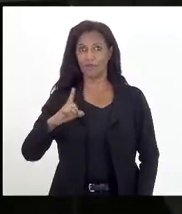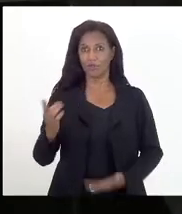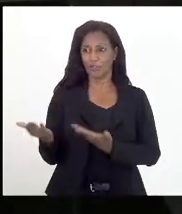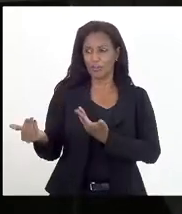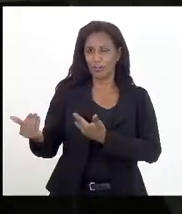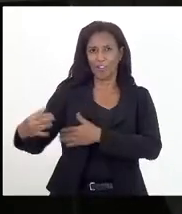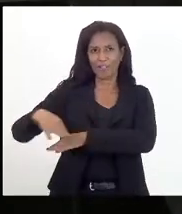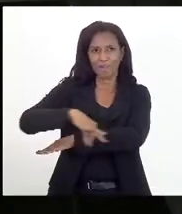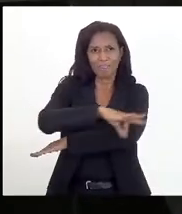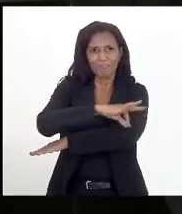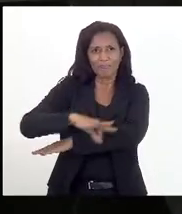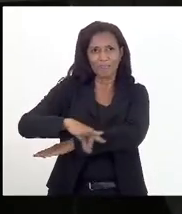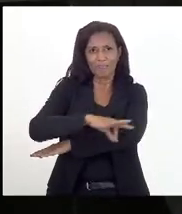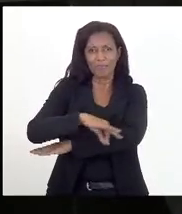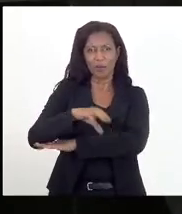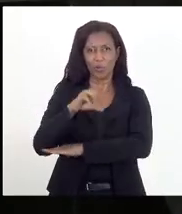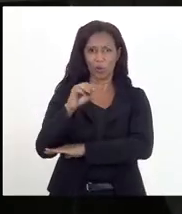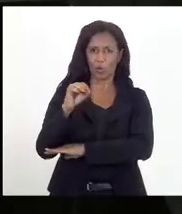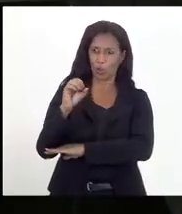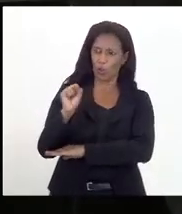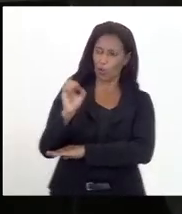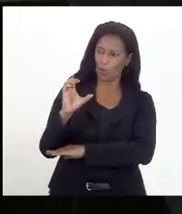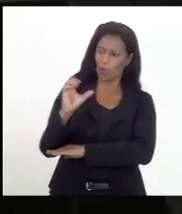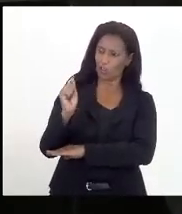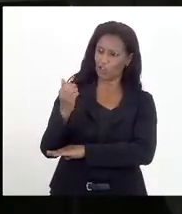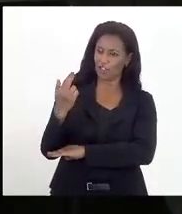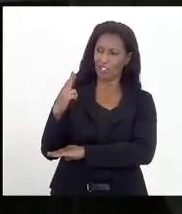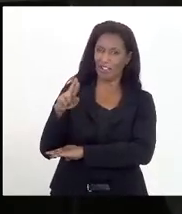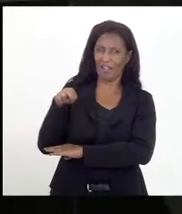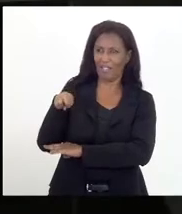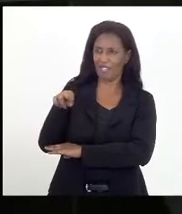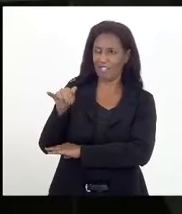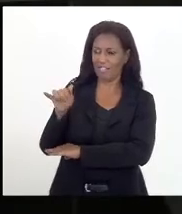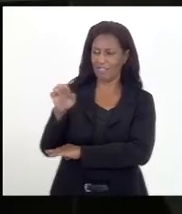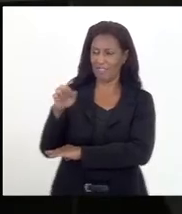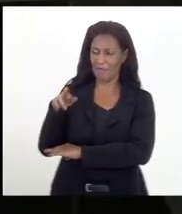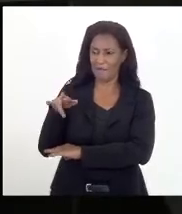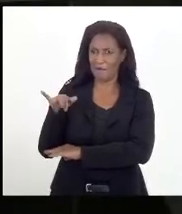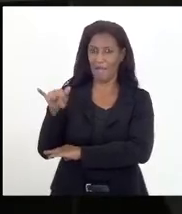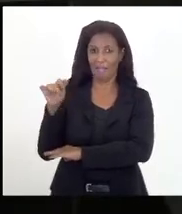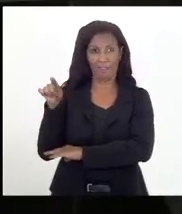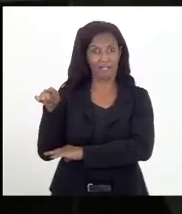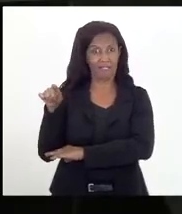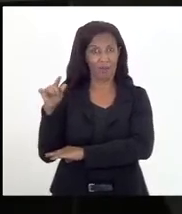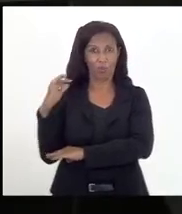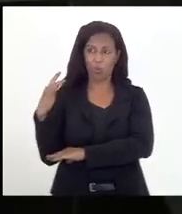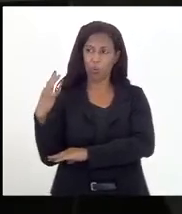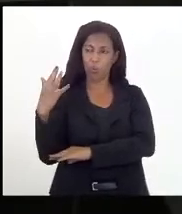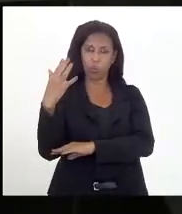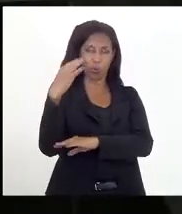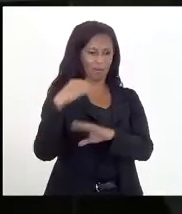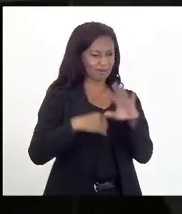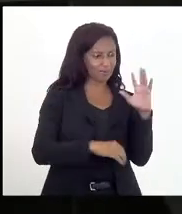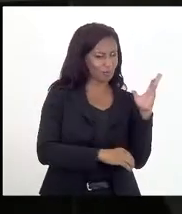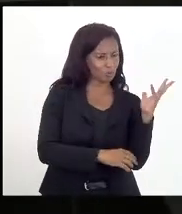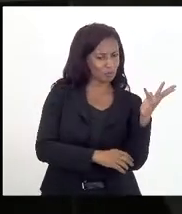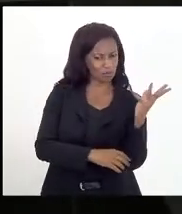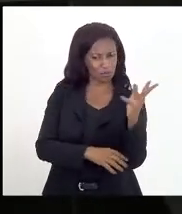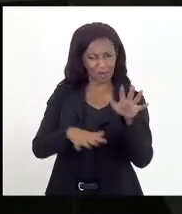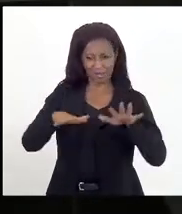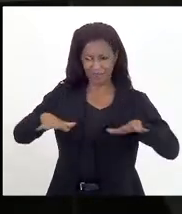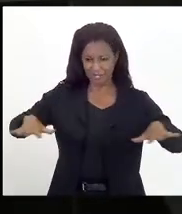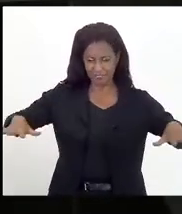arquiteto Oscar Niemayer Oi e o Jardins do Palácio Capanema